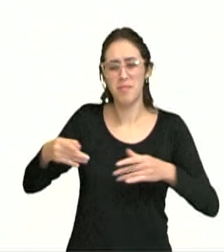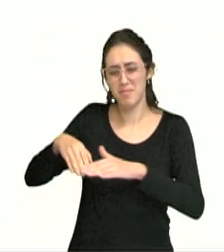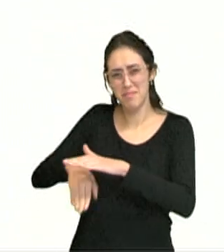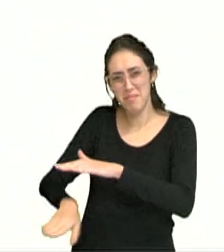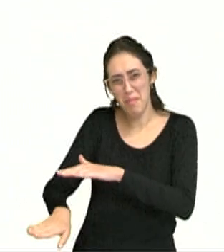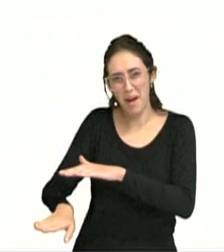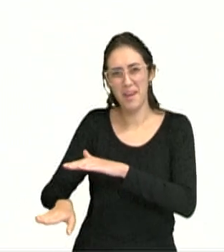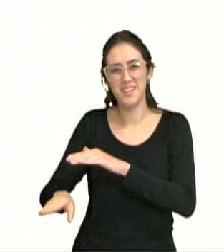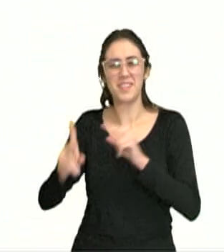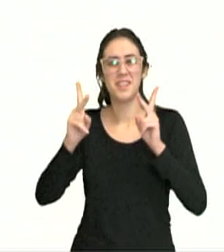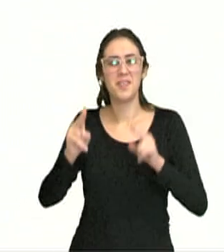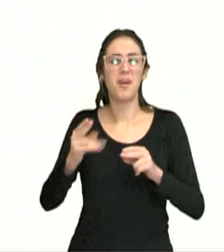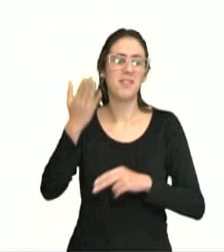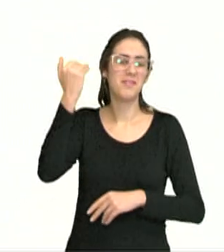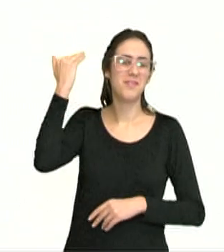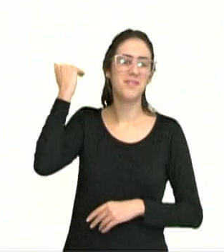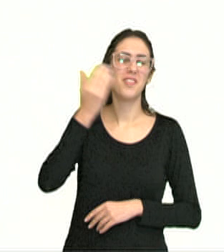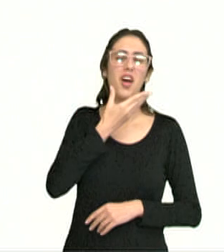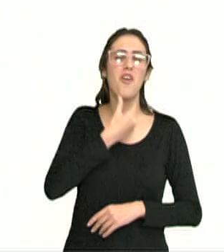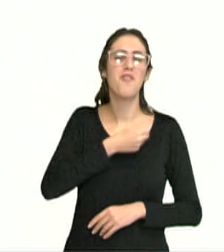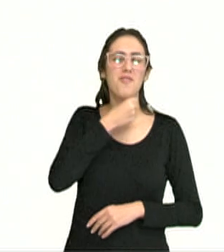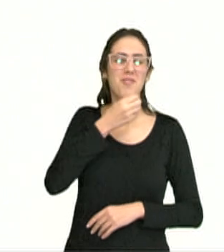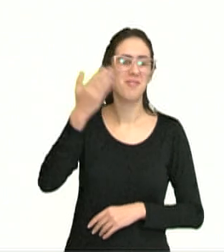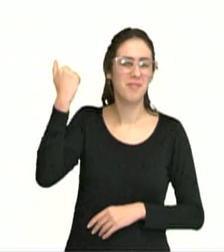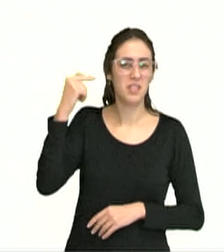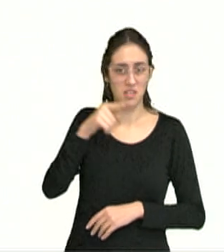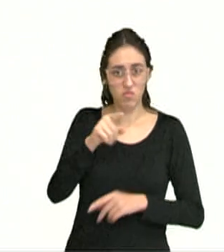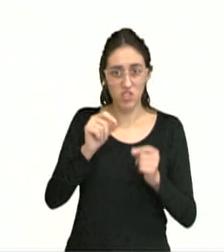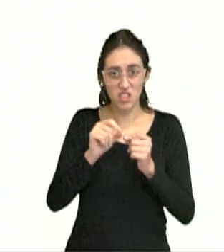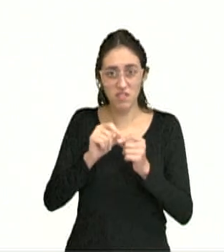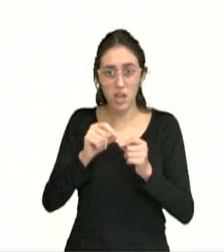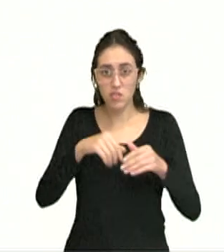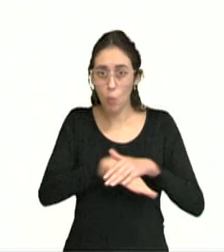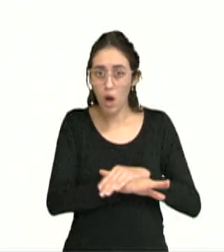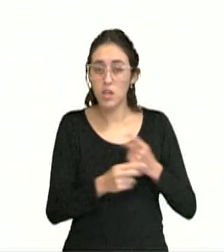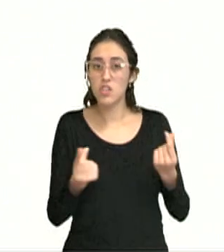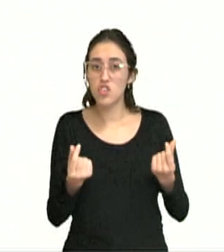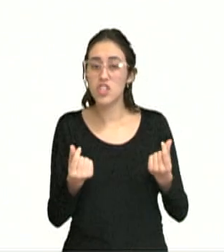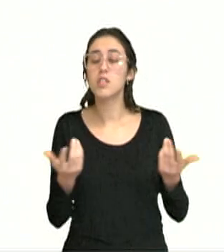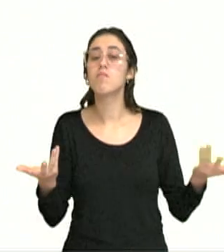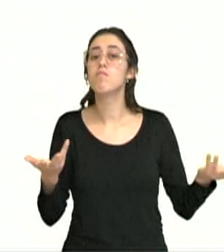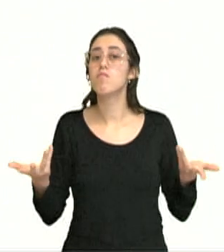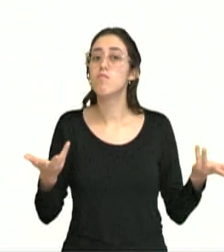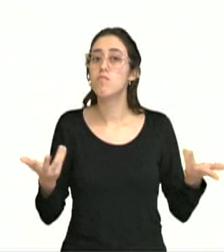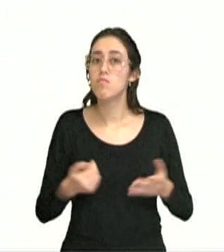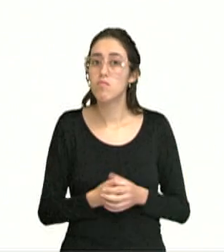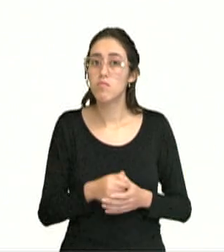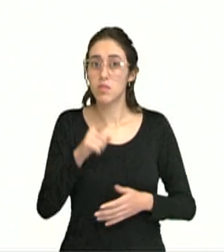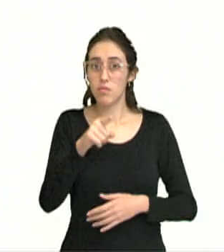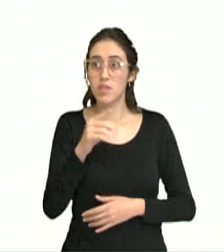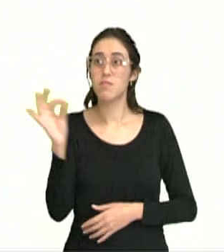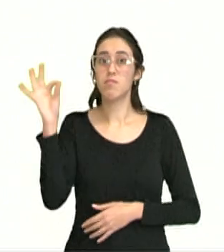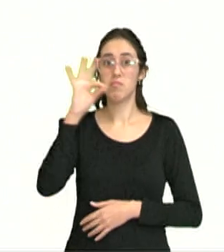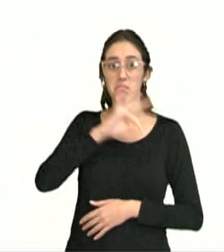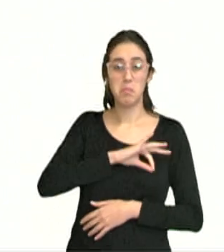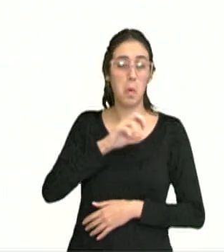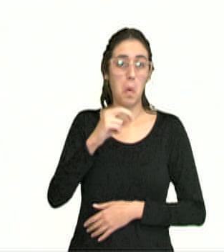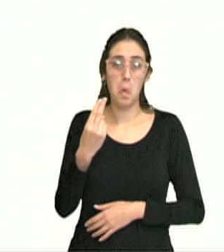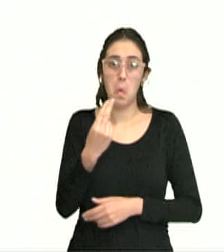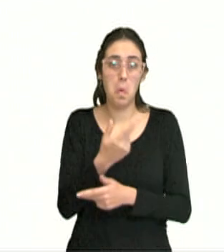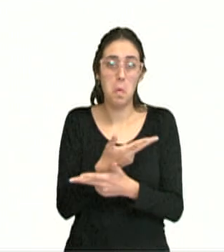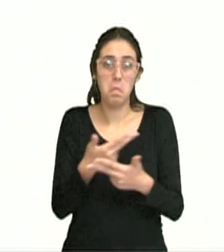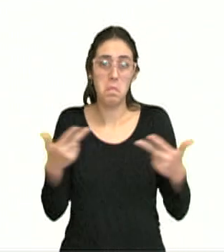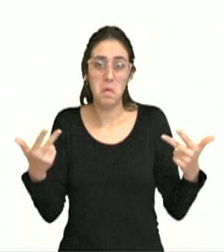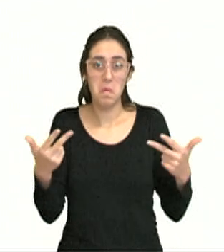nossos bisavós faziam? Vocês guardam esse dinheiro? Ou não guardam, não tem? Recebeu, tem um dinheiro na mão